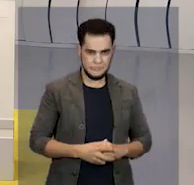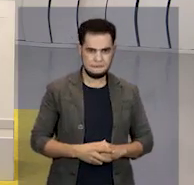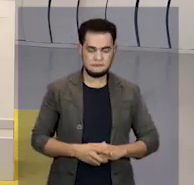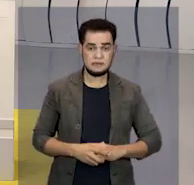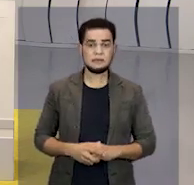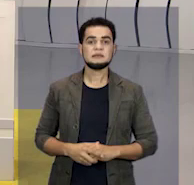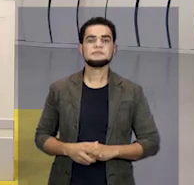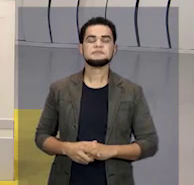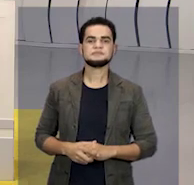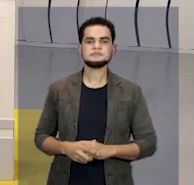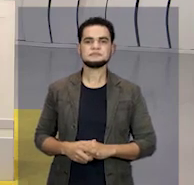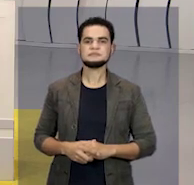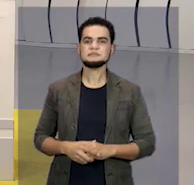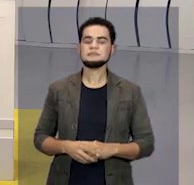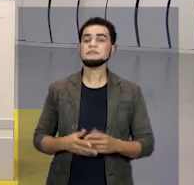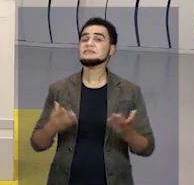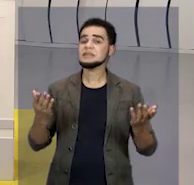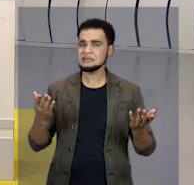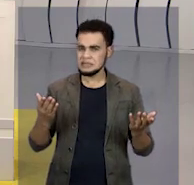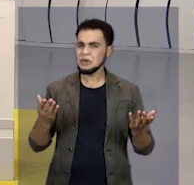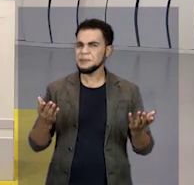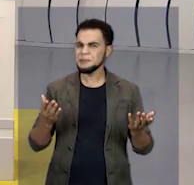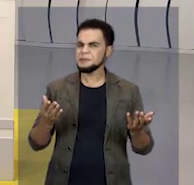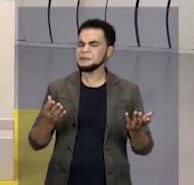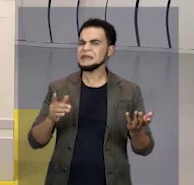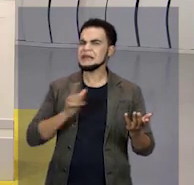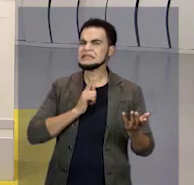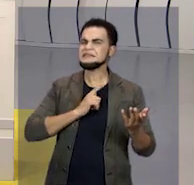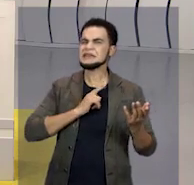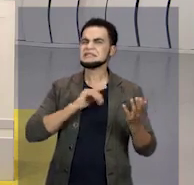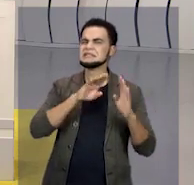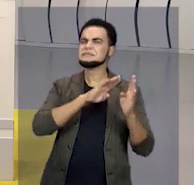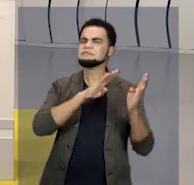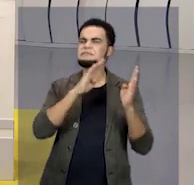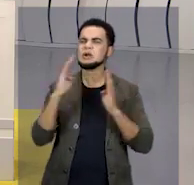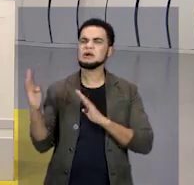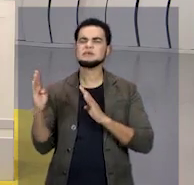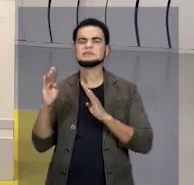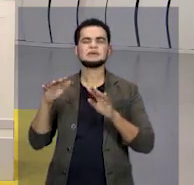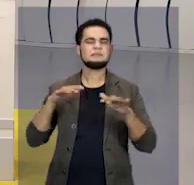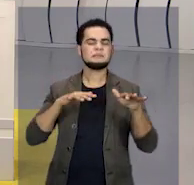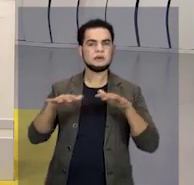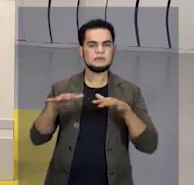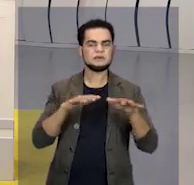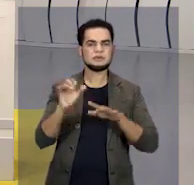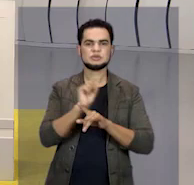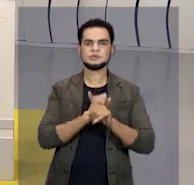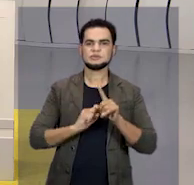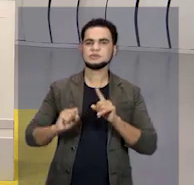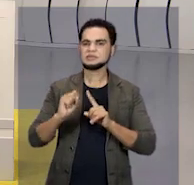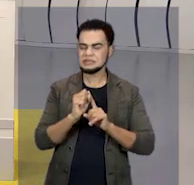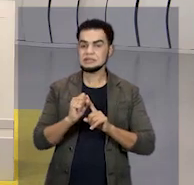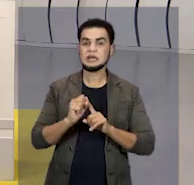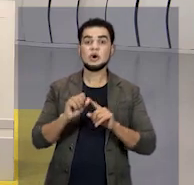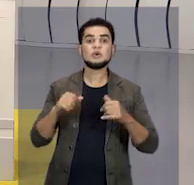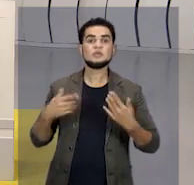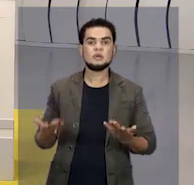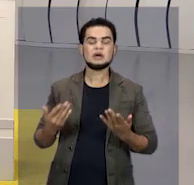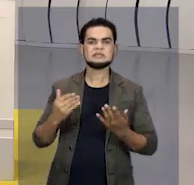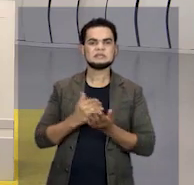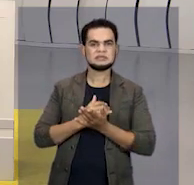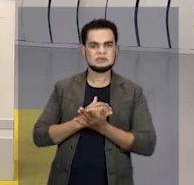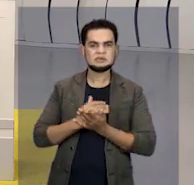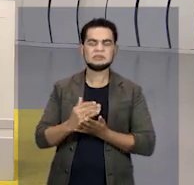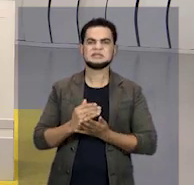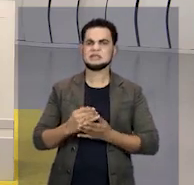dizer assim, que teve o processo desses movimentos sociais, vamos dizer assim, quando esses movimentos sociais ganharam corpo, né,